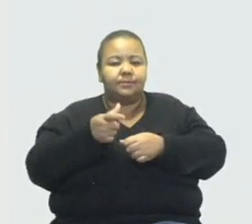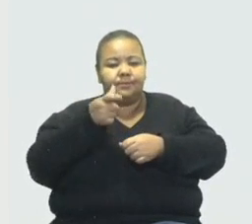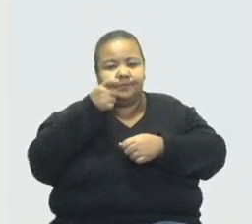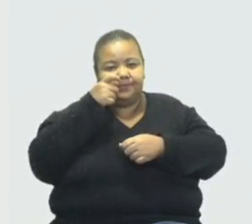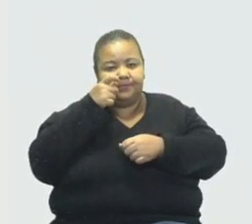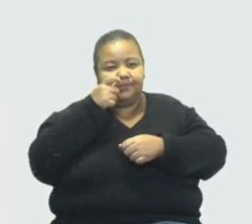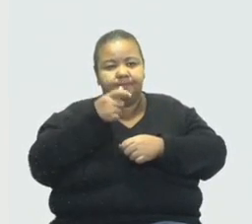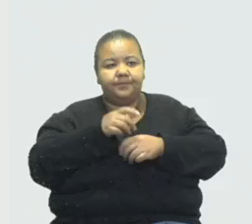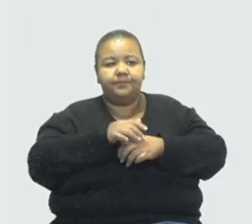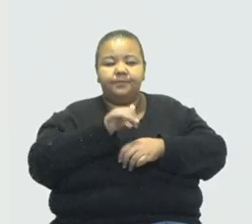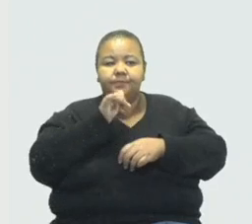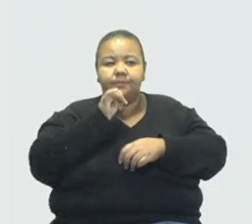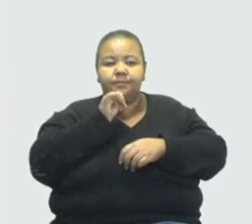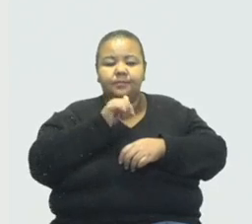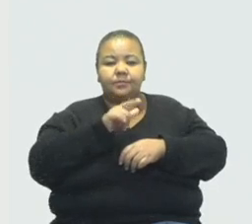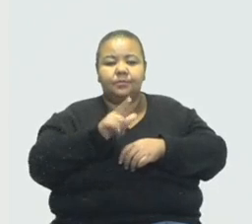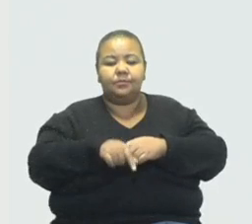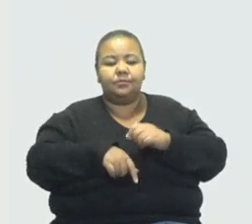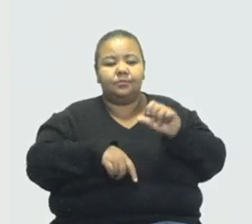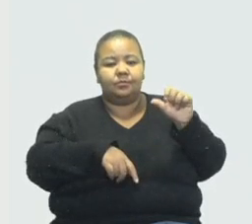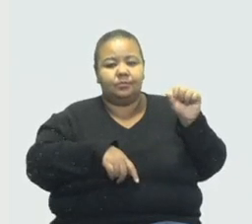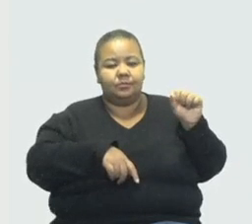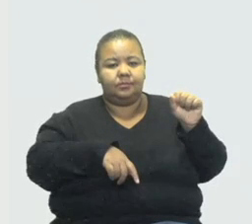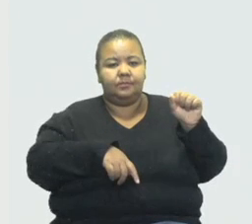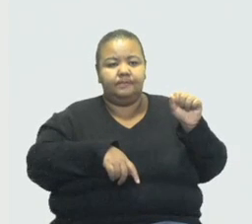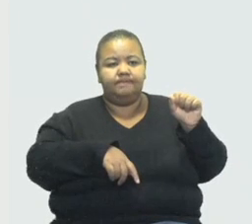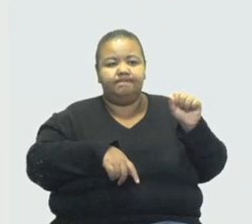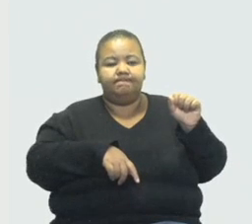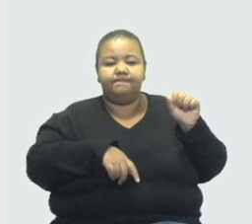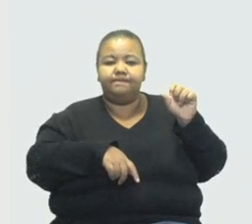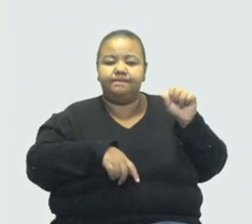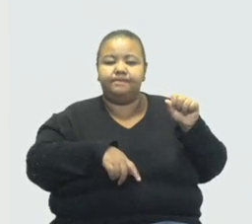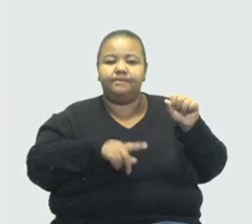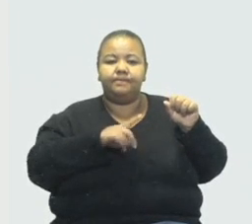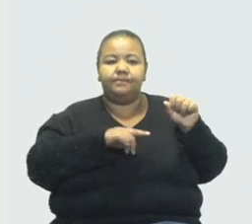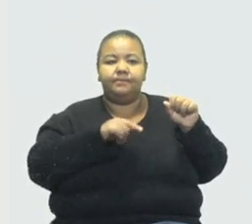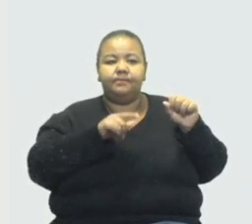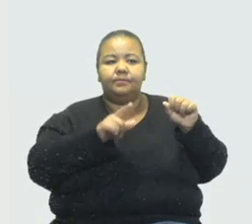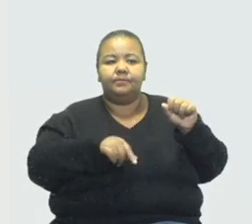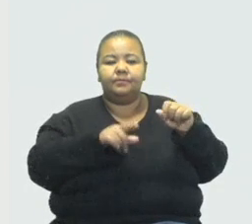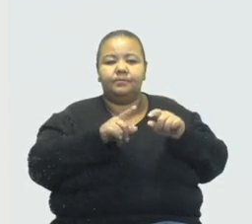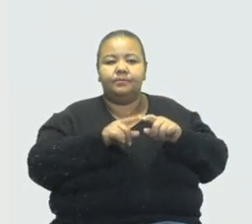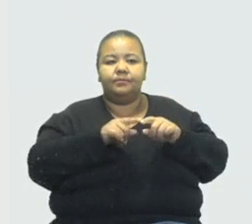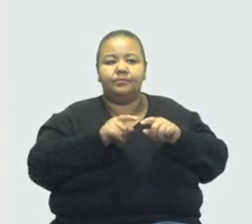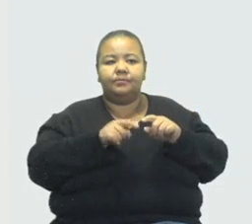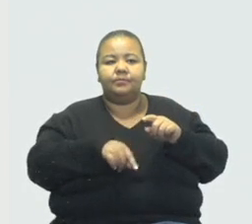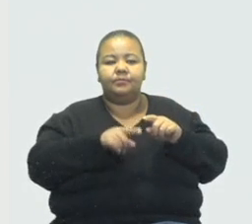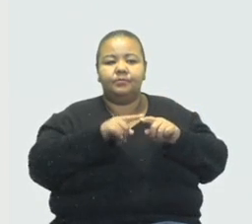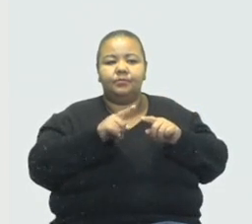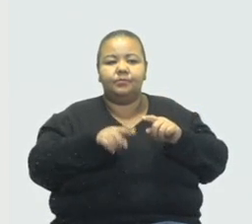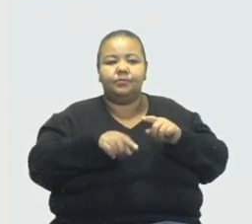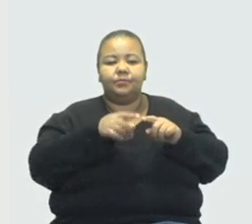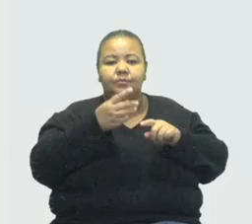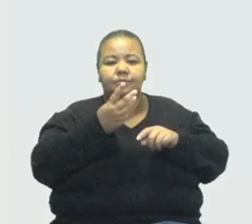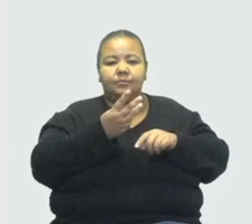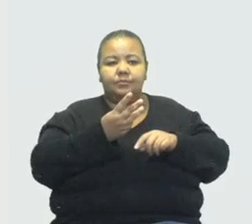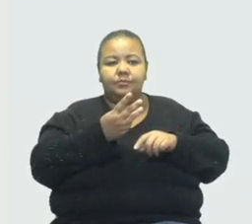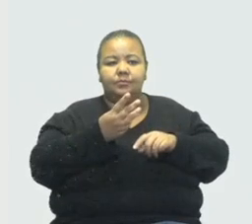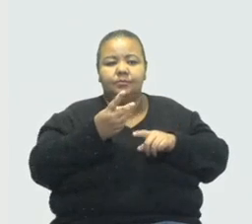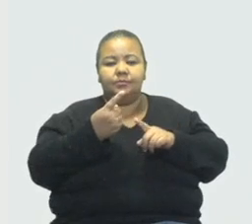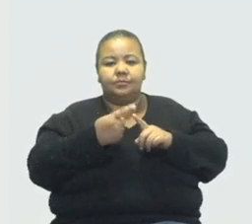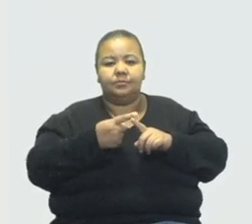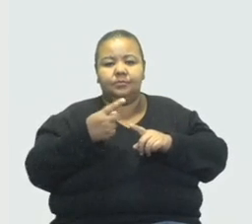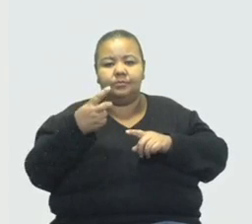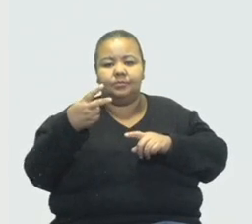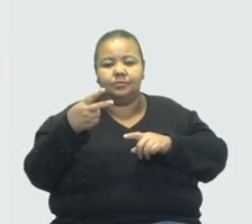seguinte exemplo. Nós temos a matriz A. A matriz A, nós temos aquela que é uma matriz de ordem 3